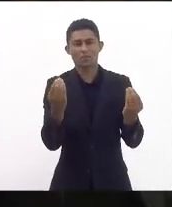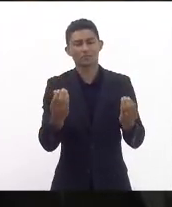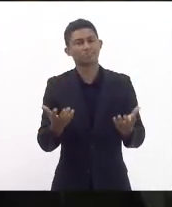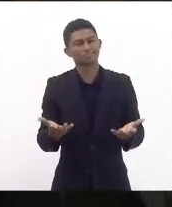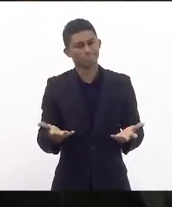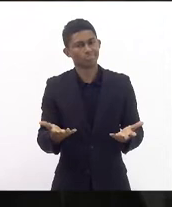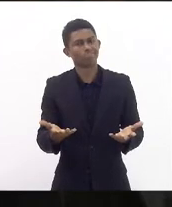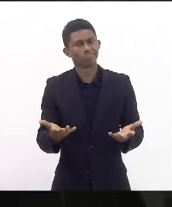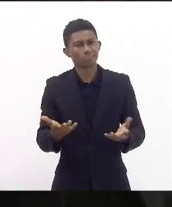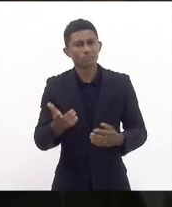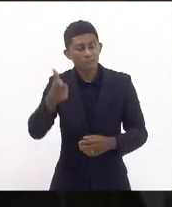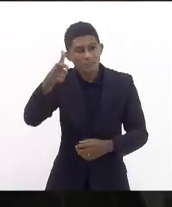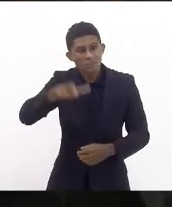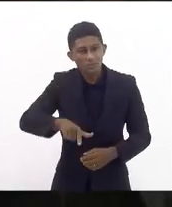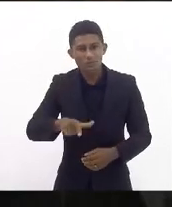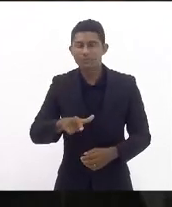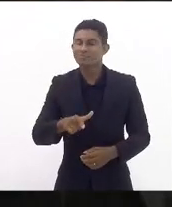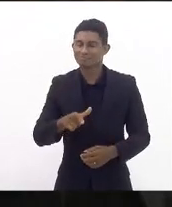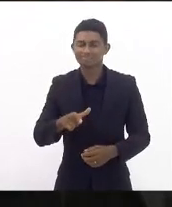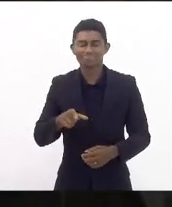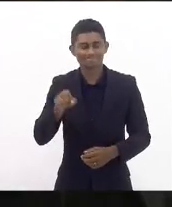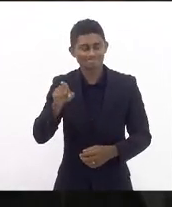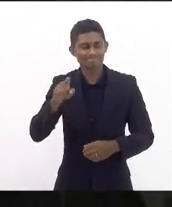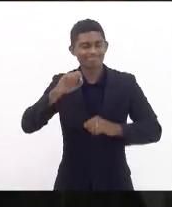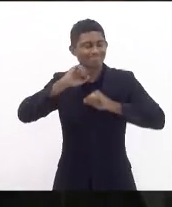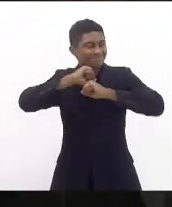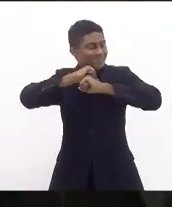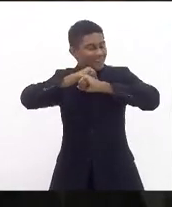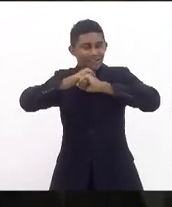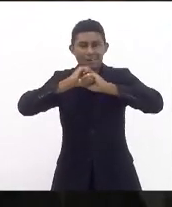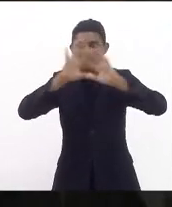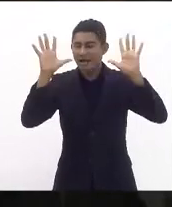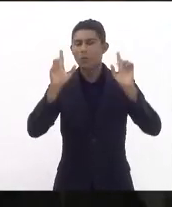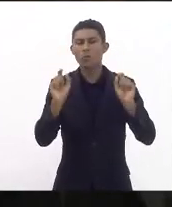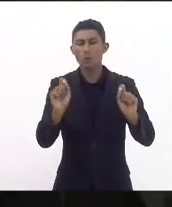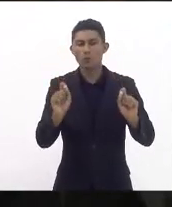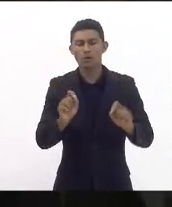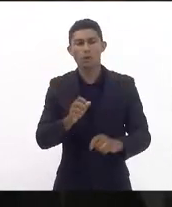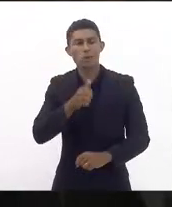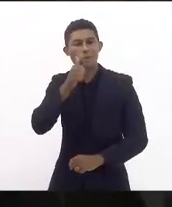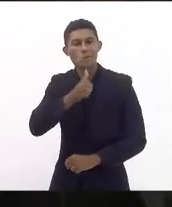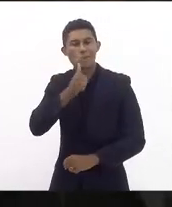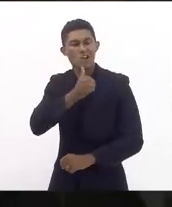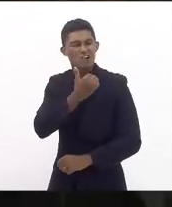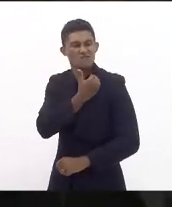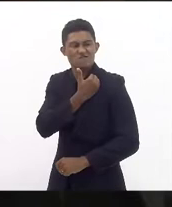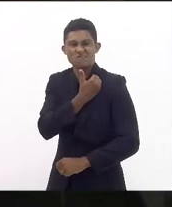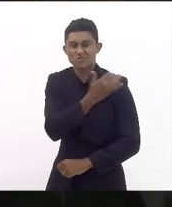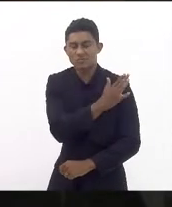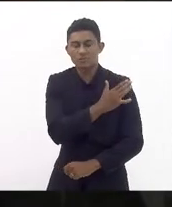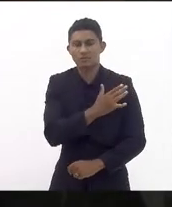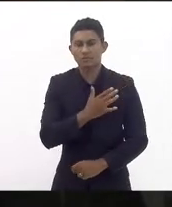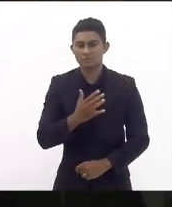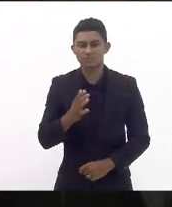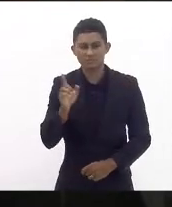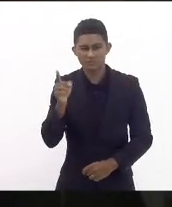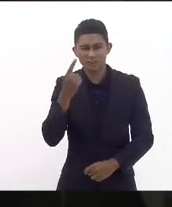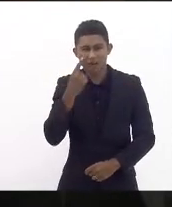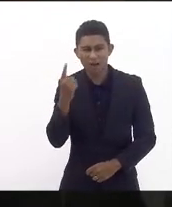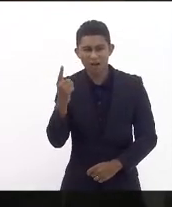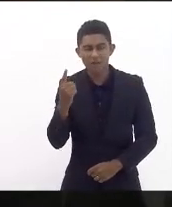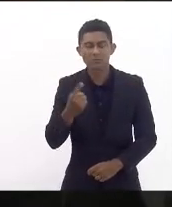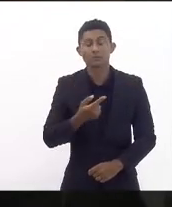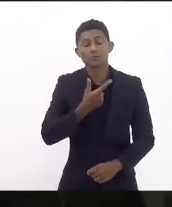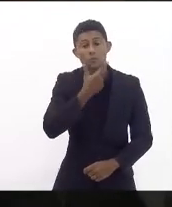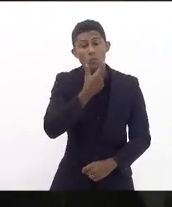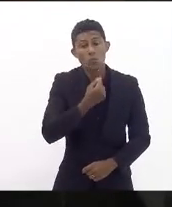vez fica claro o preconceito contra a mulher eu não sei se ele